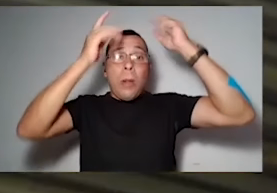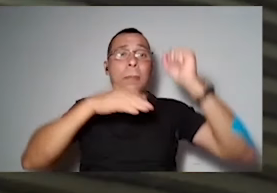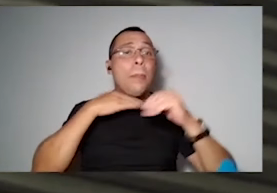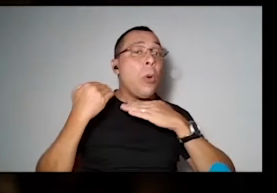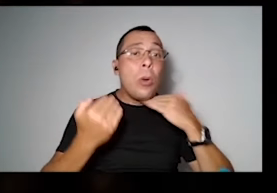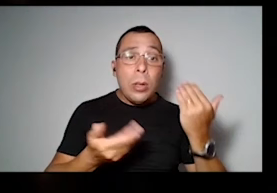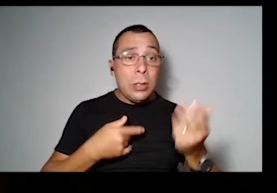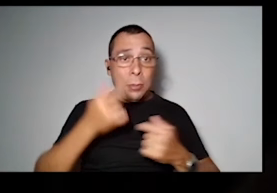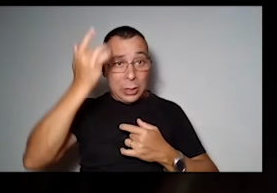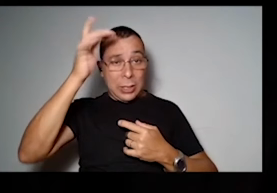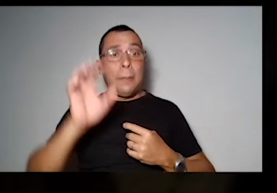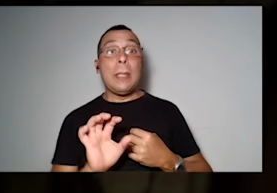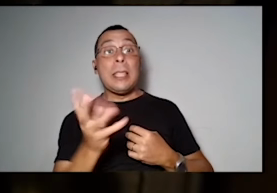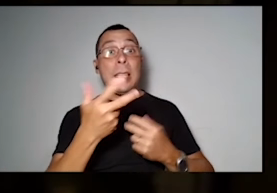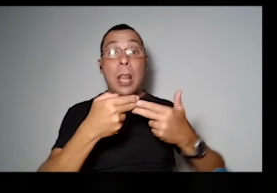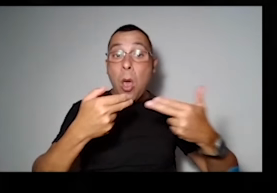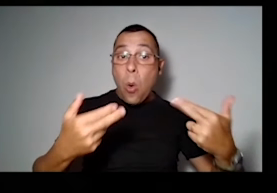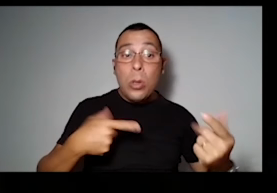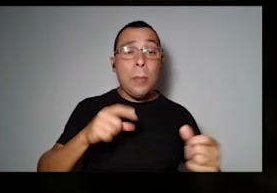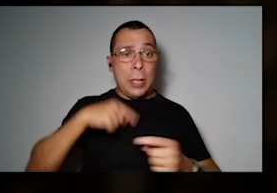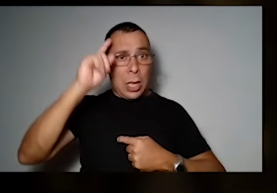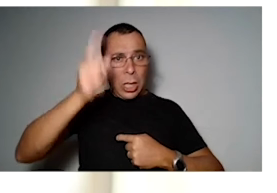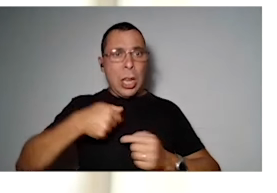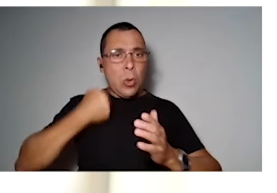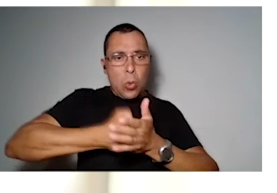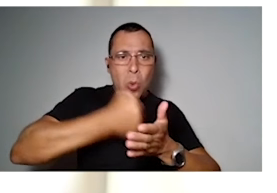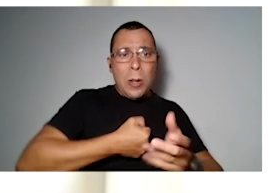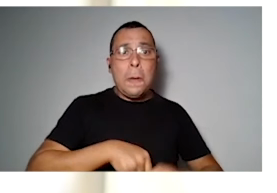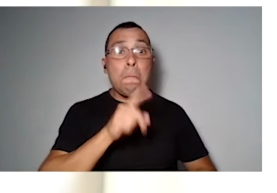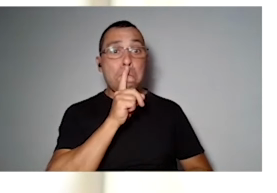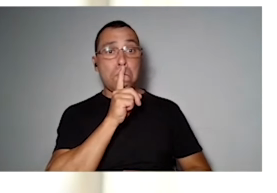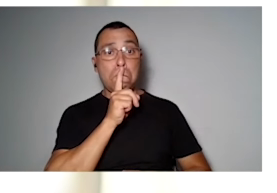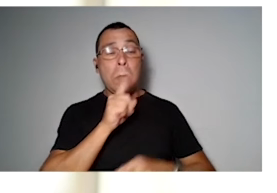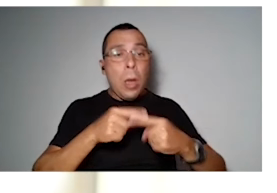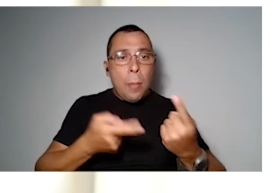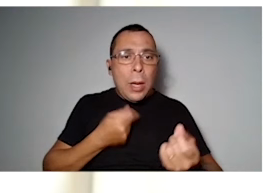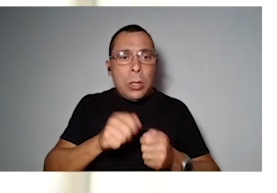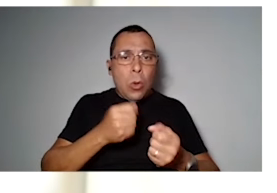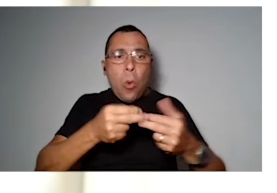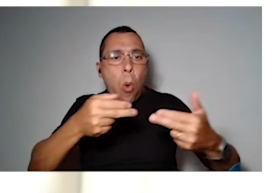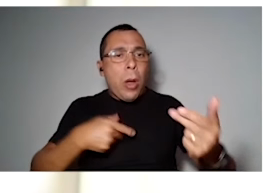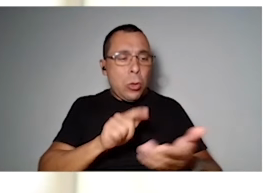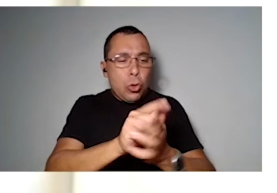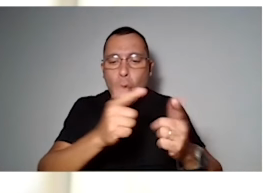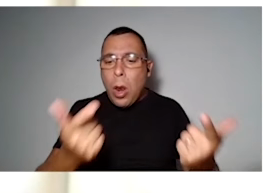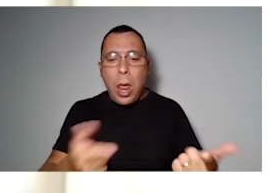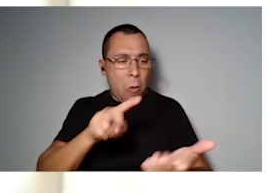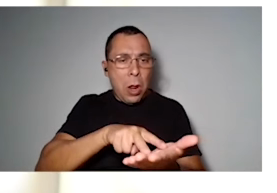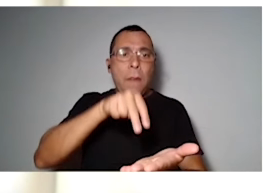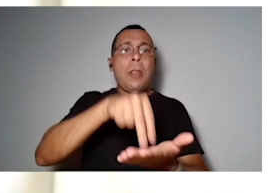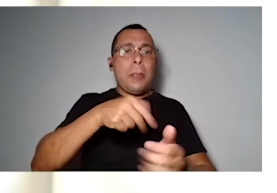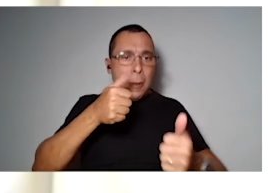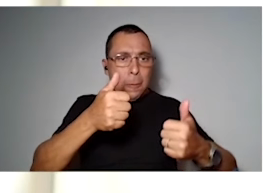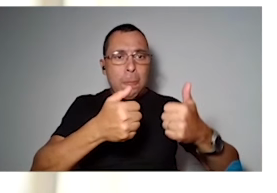que não posso resolver. Então sei da existência das coisas e sei do meu direito de lutar em silêncio, sem render boas fotos para qualquer jornal